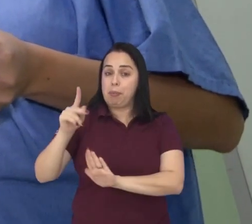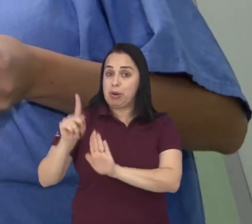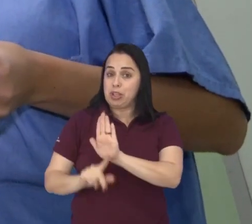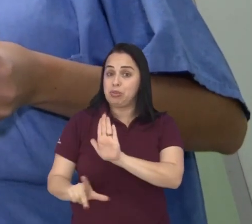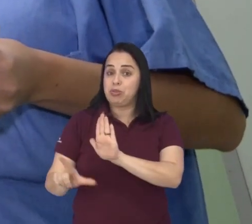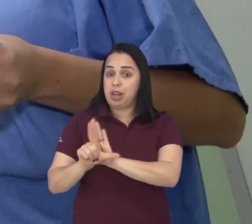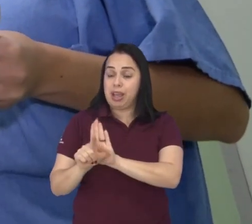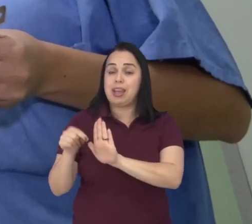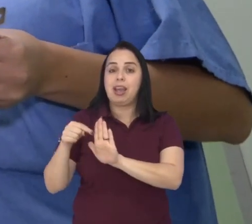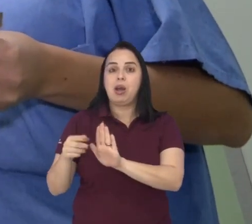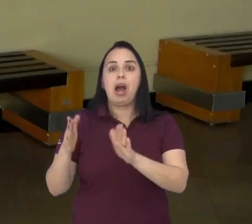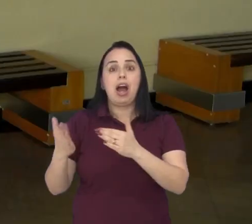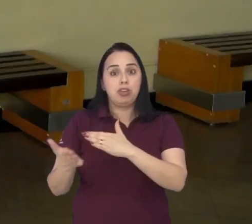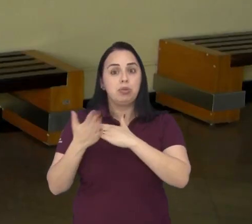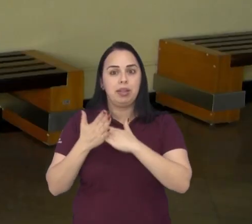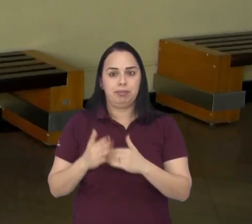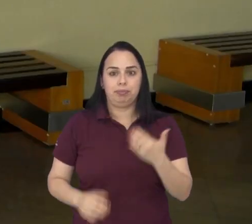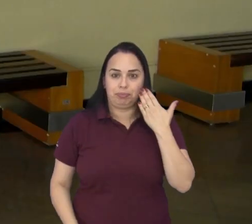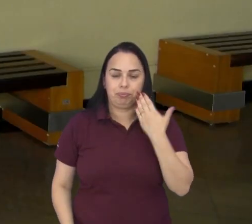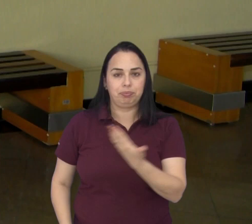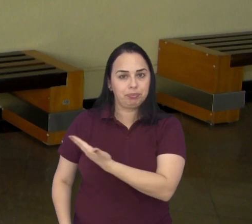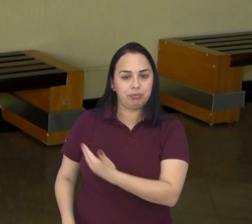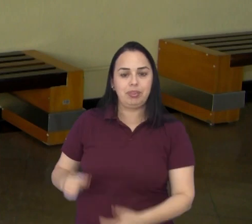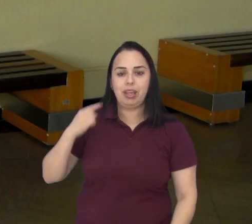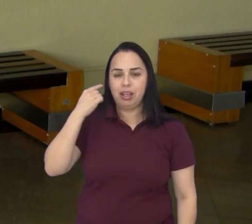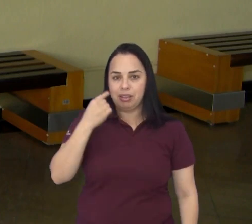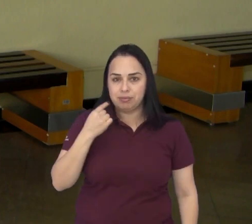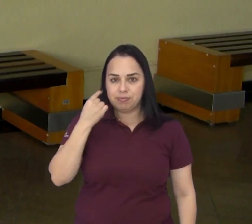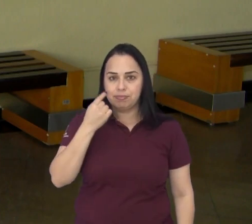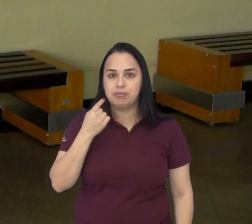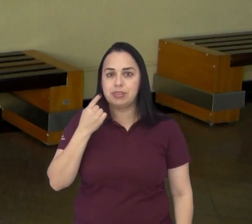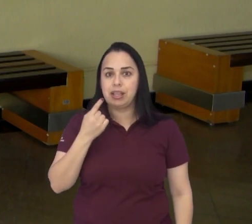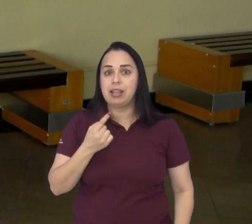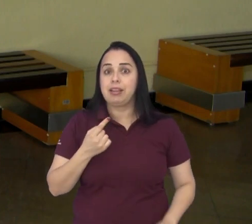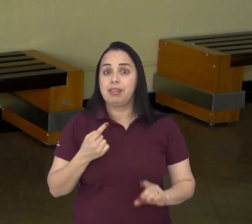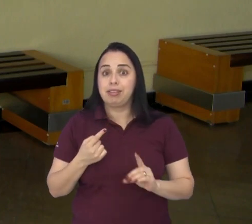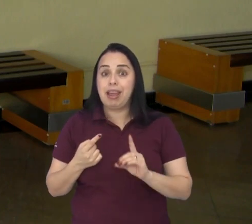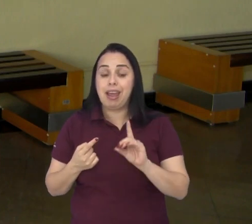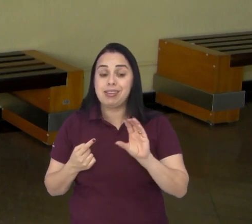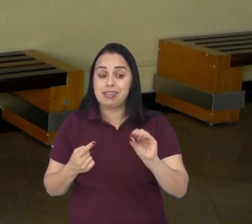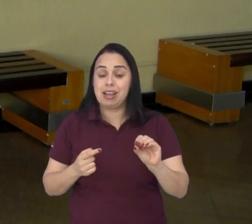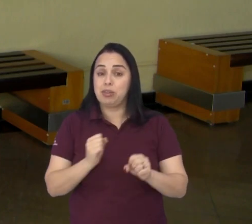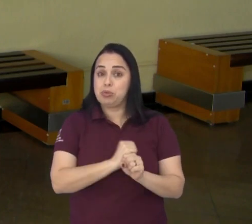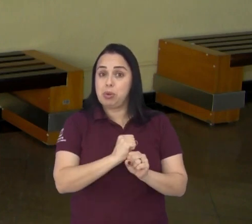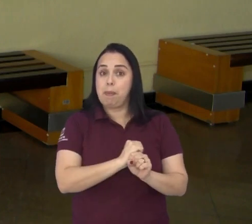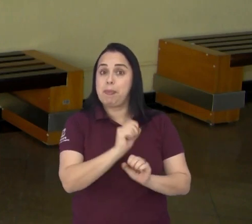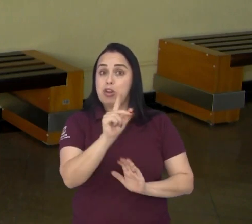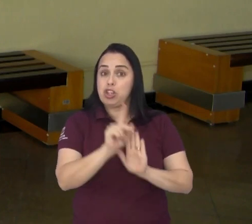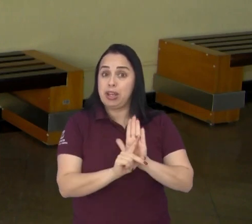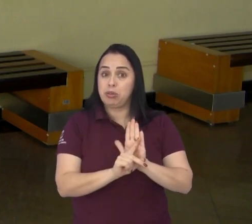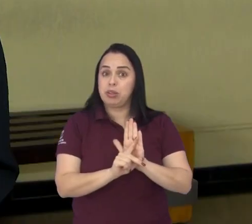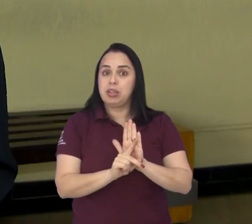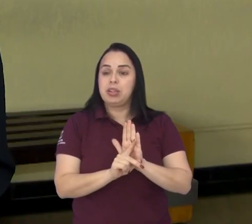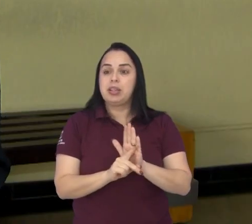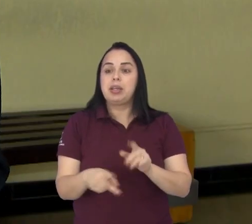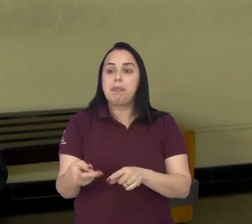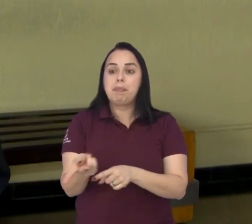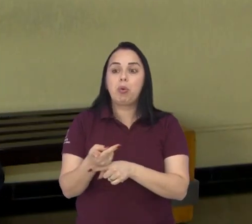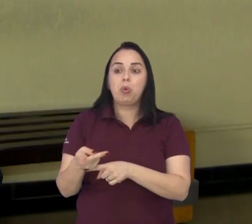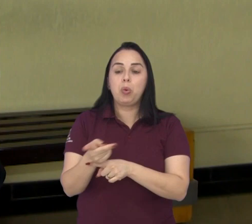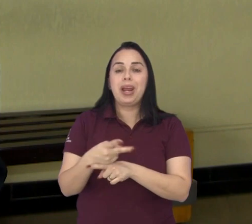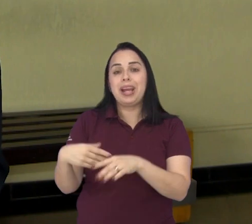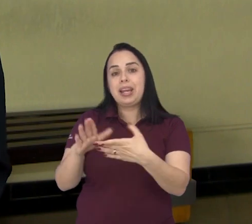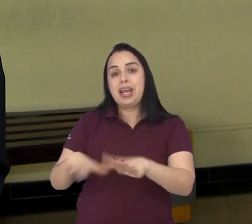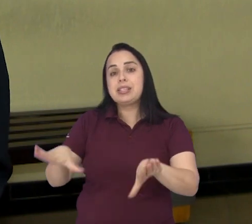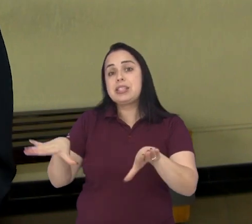é sinônimo de otimismo. É o caso da Samile. A advogada mantém há mais de 10 anos um projeto social para a busca